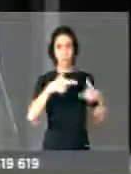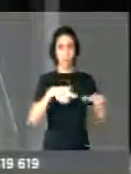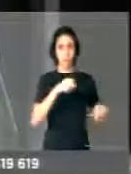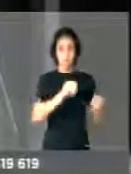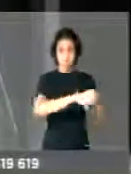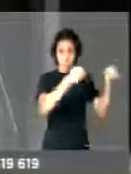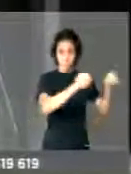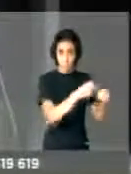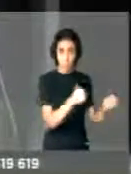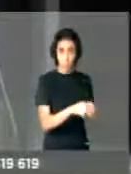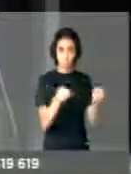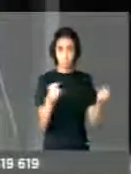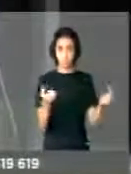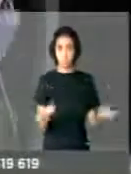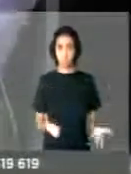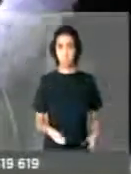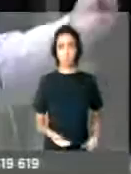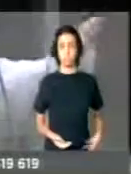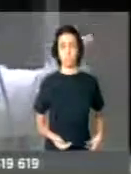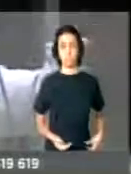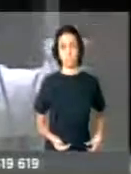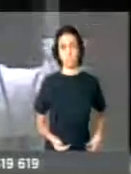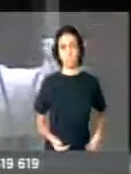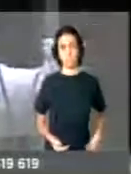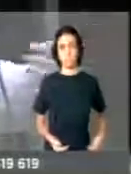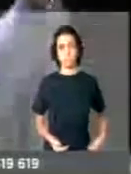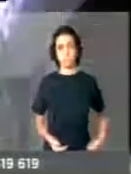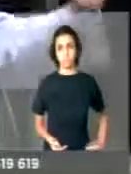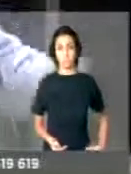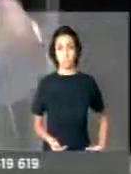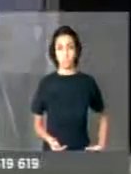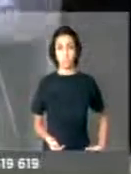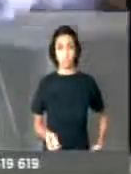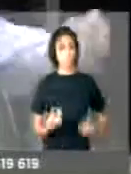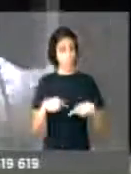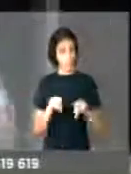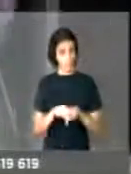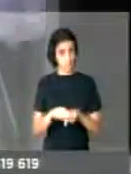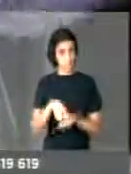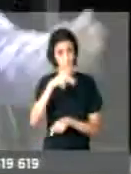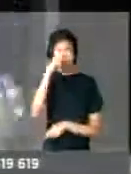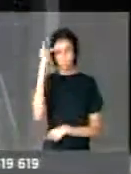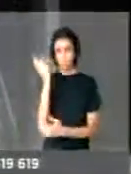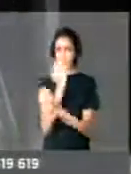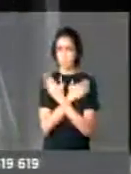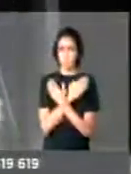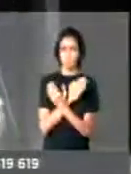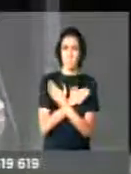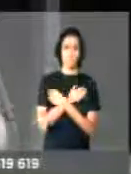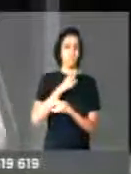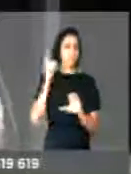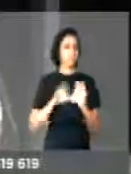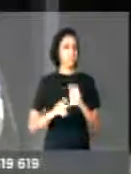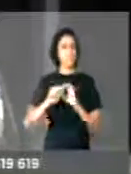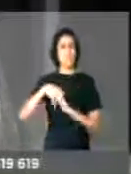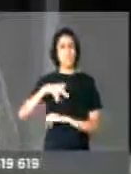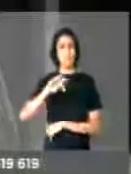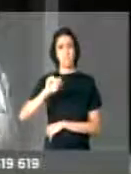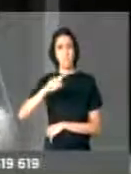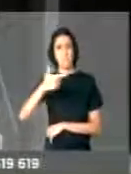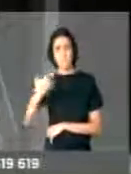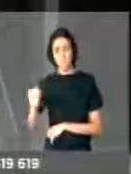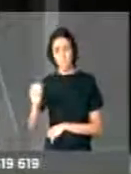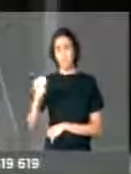trabalhistas. É nessa situação de um povo que vive o desemprego, a inflação, as